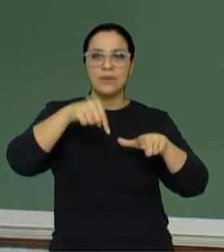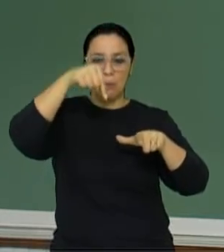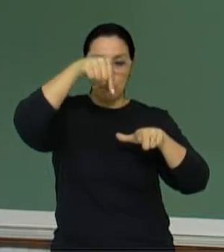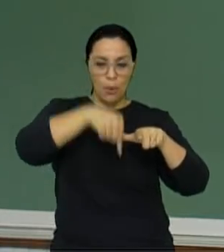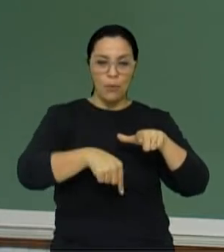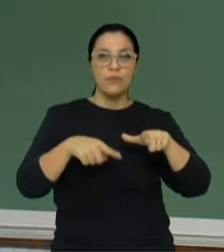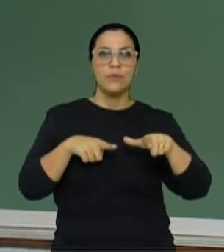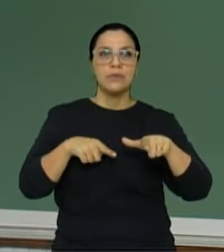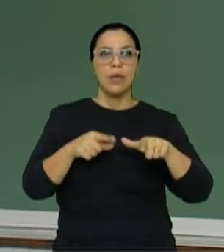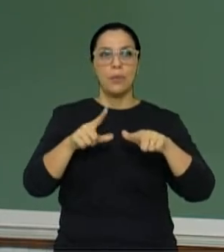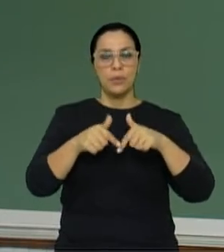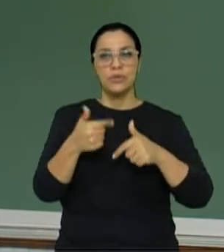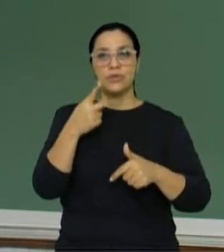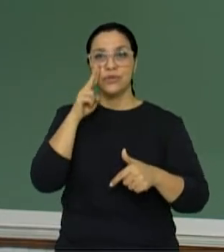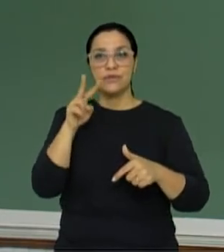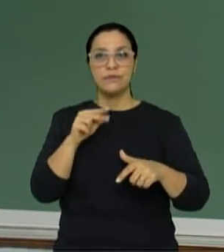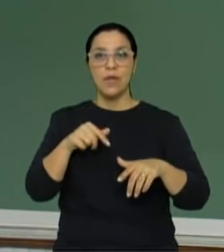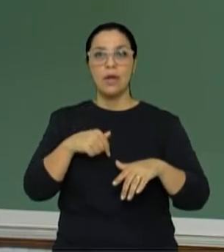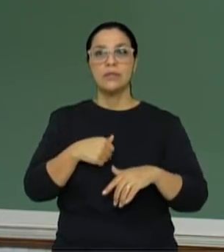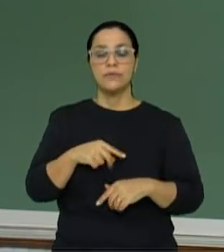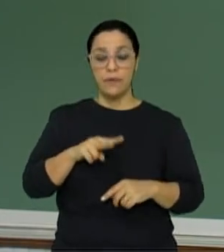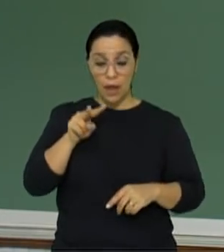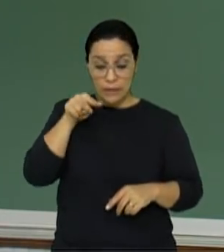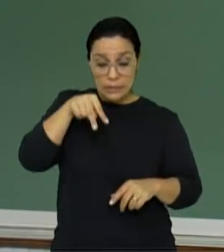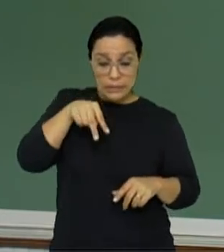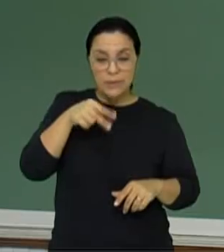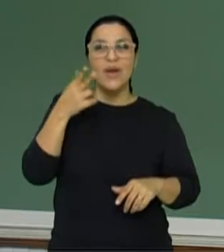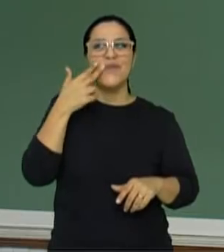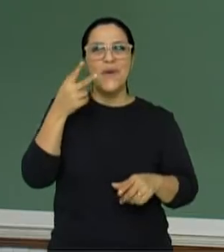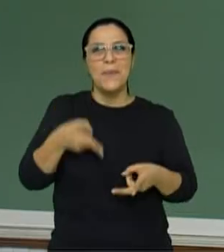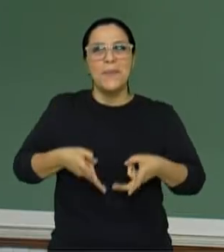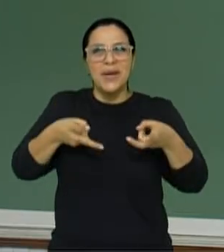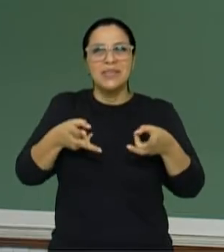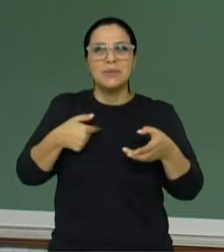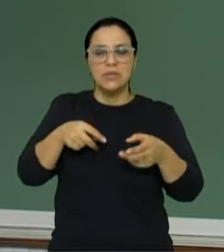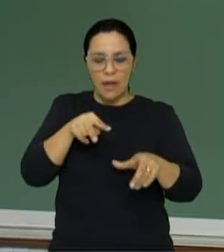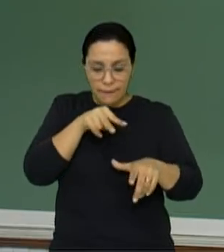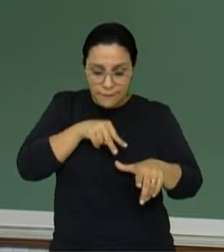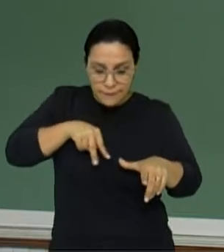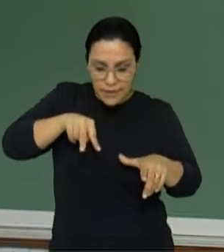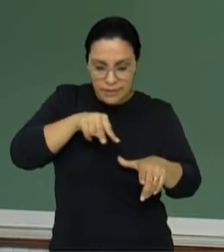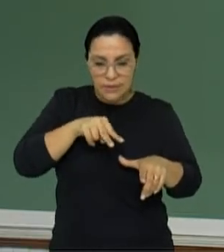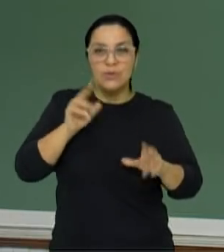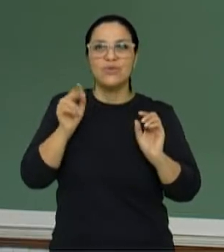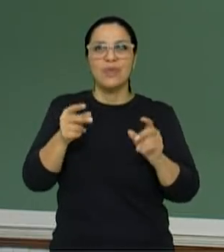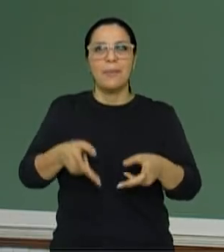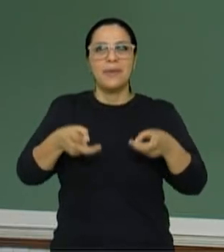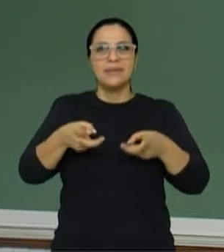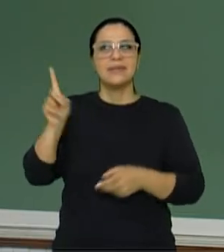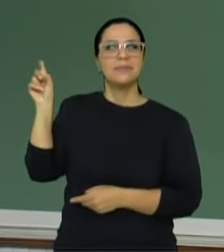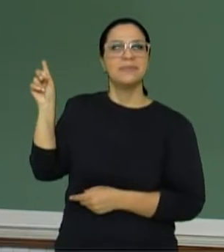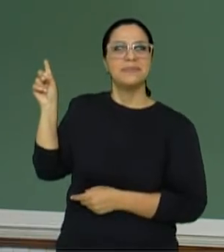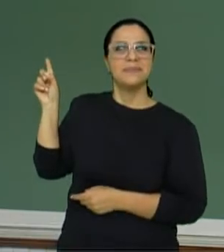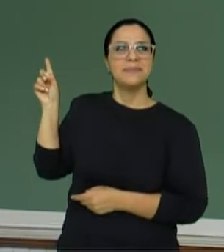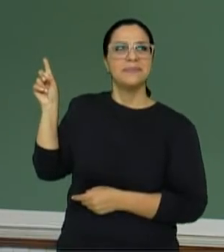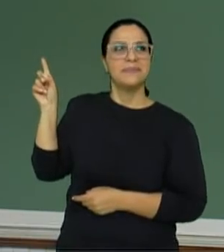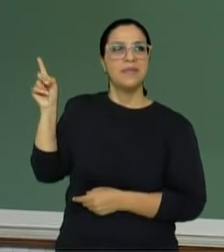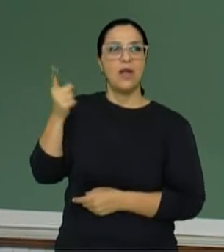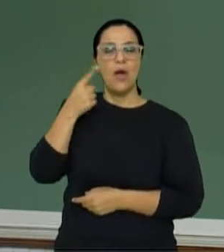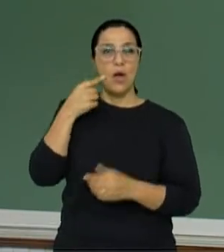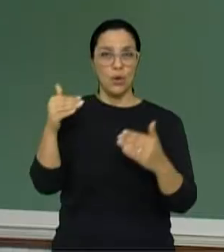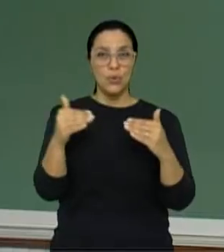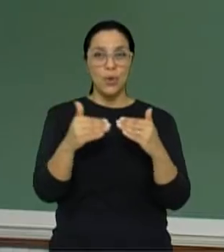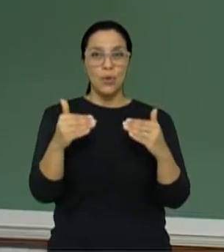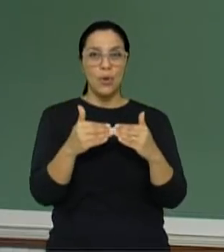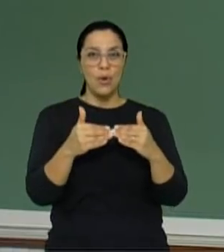profundo. Isso você, olha só, se olhar de cima, a sua vista superior é exatamente o que a gente tem aqui. Você concorda